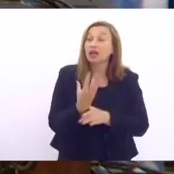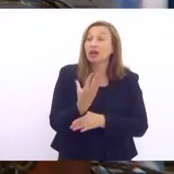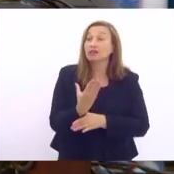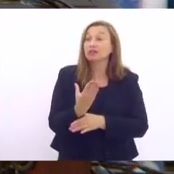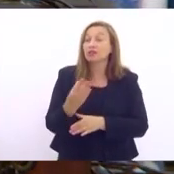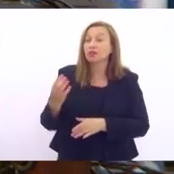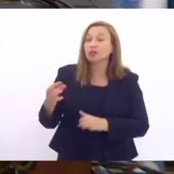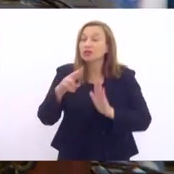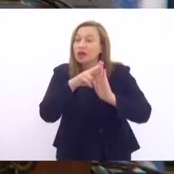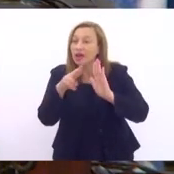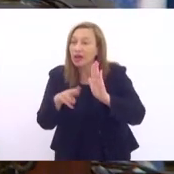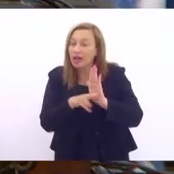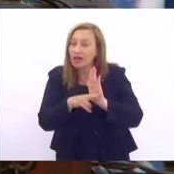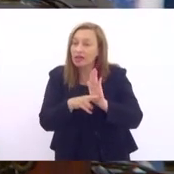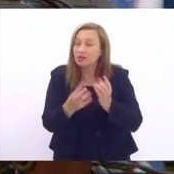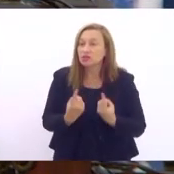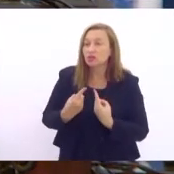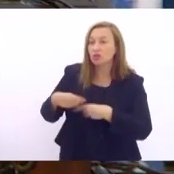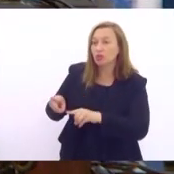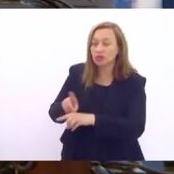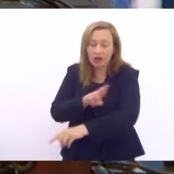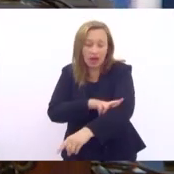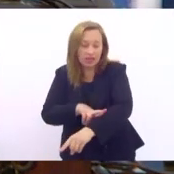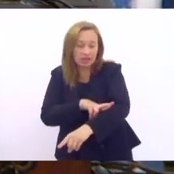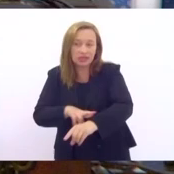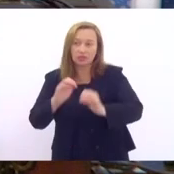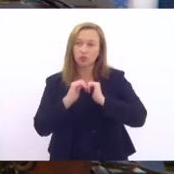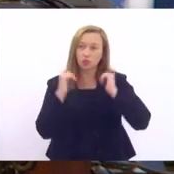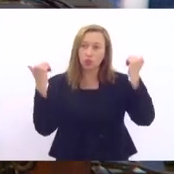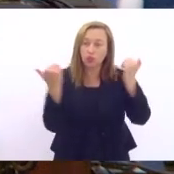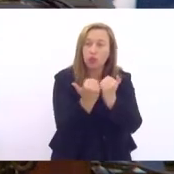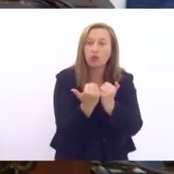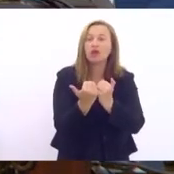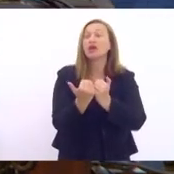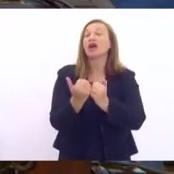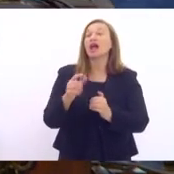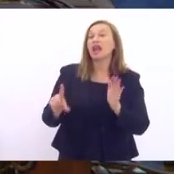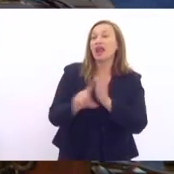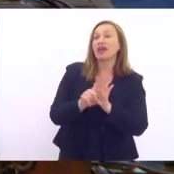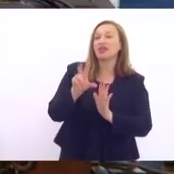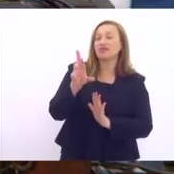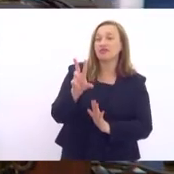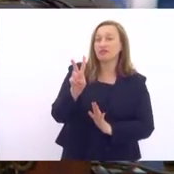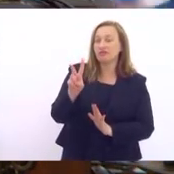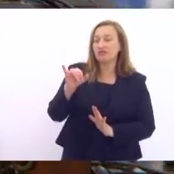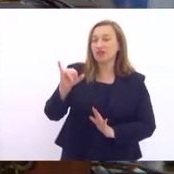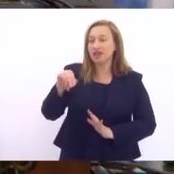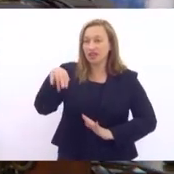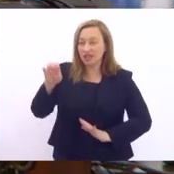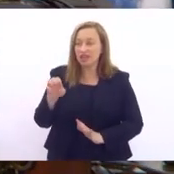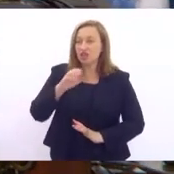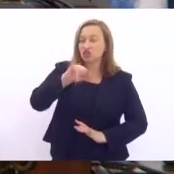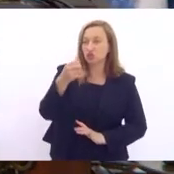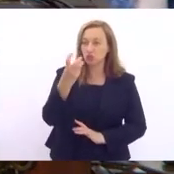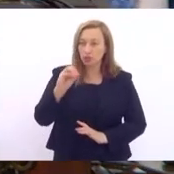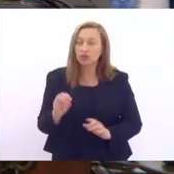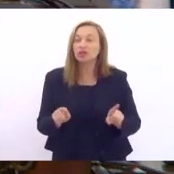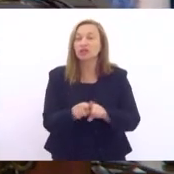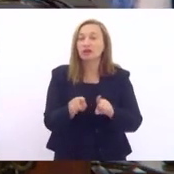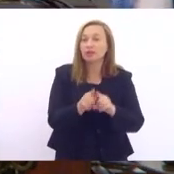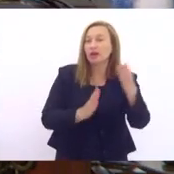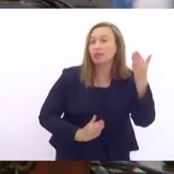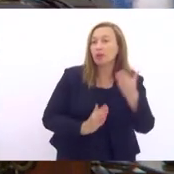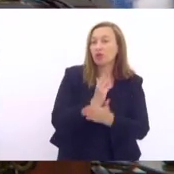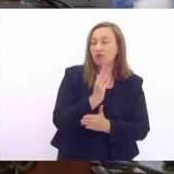racismo nos estádios, a chamada Lei Vini Júnior. Aprovamos diversos projetos de lei em prol das pessoas com deficiência